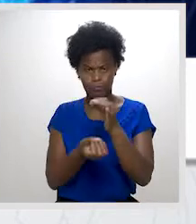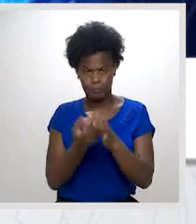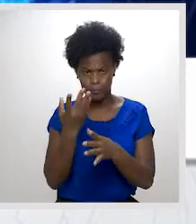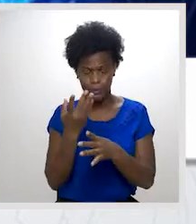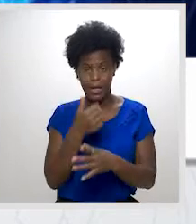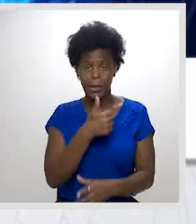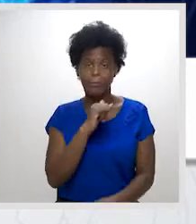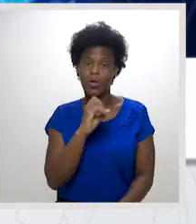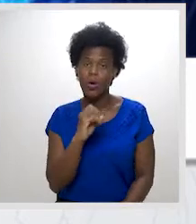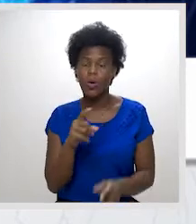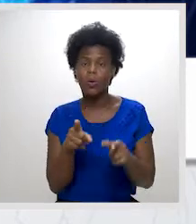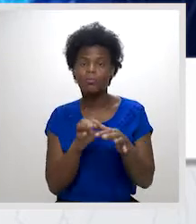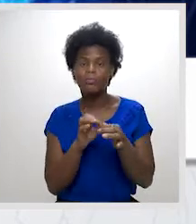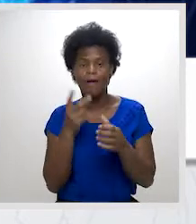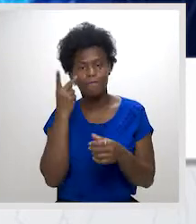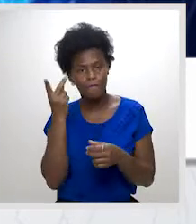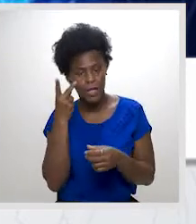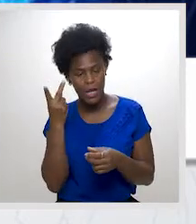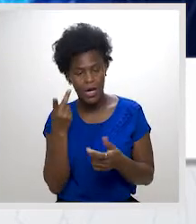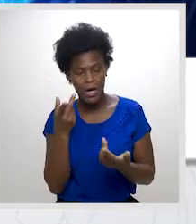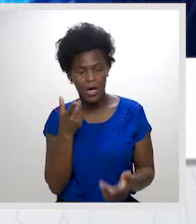grega. Bio significa vida,